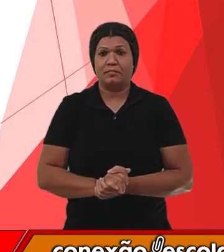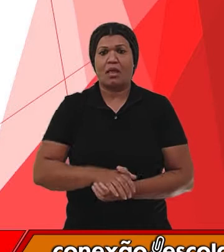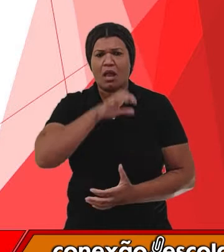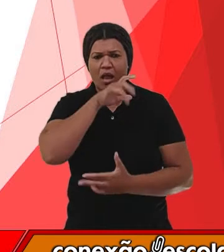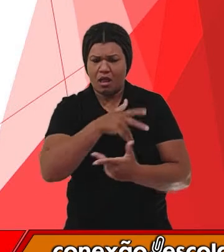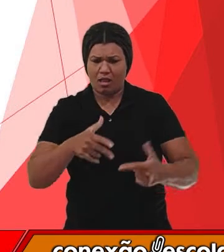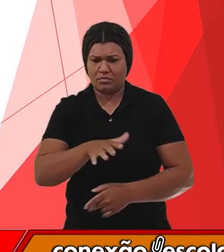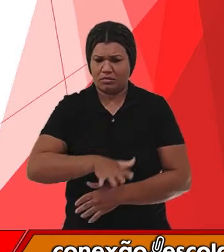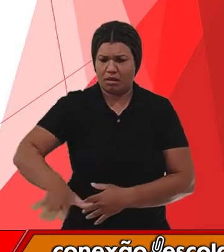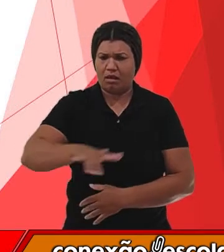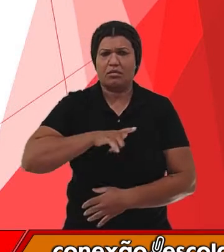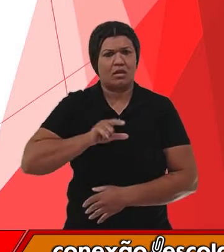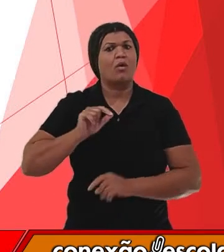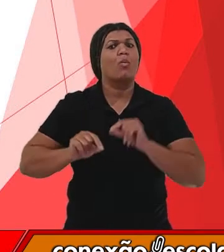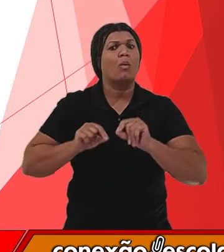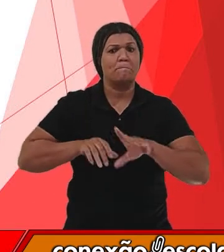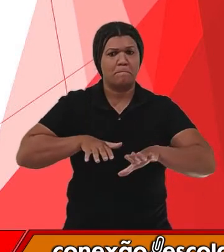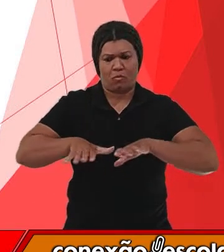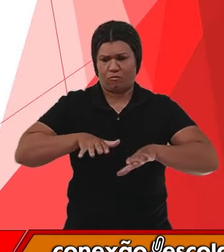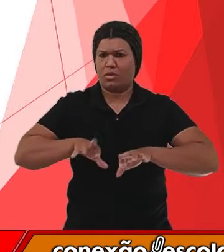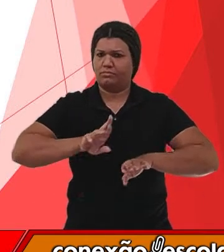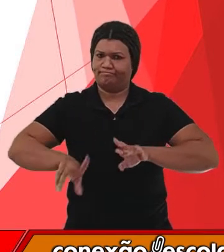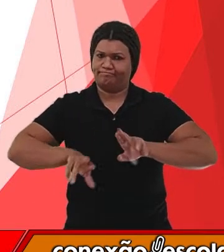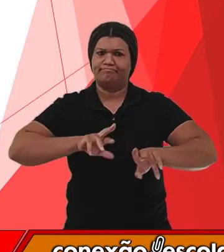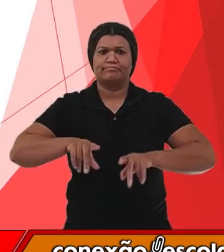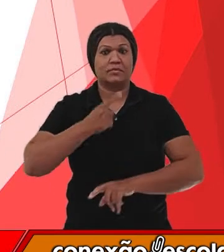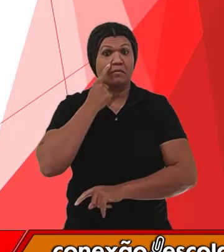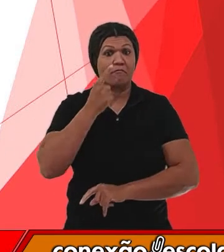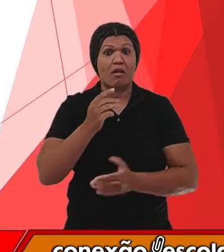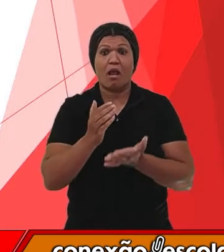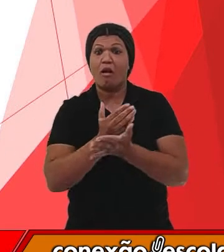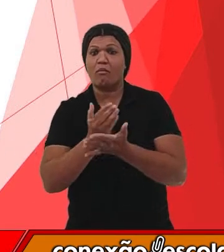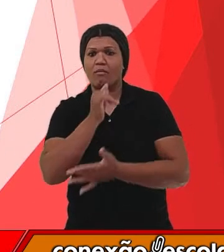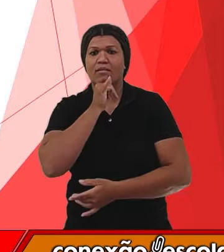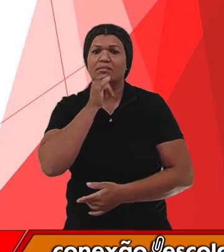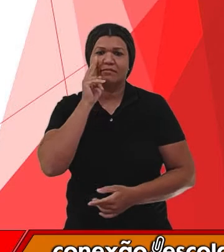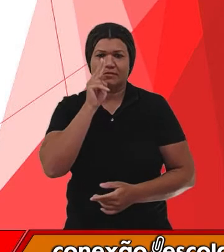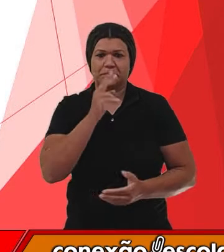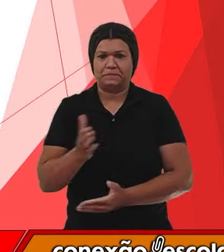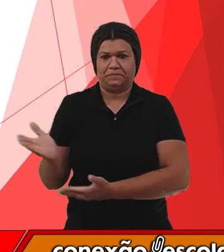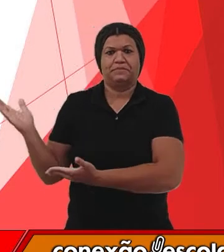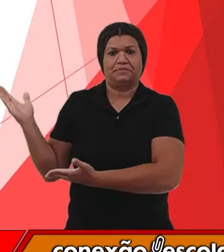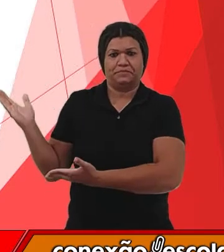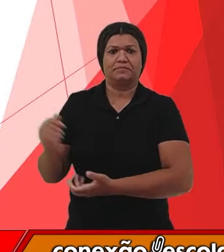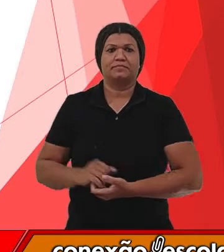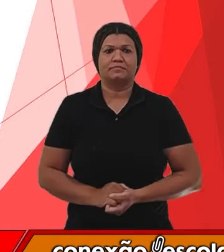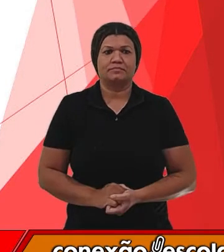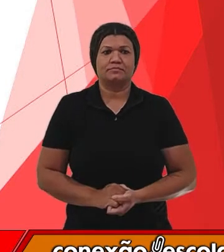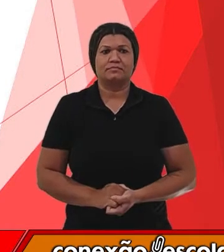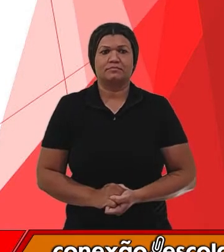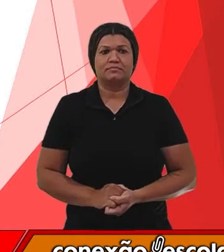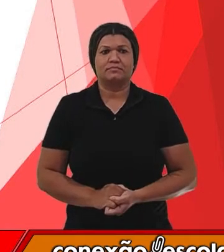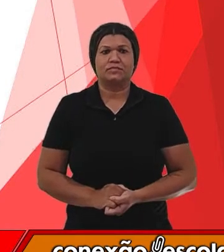animais se movimentam de várias maneiras. Vejam alguns exemplos. Por exemplo,